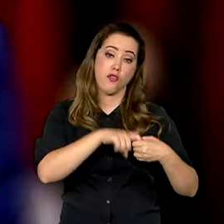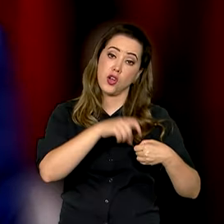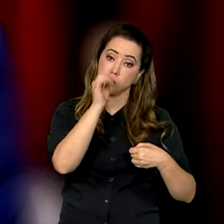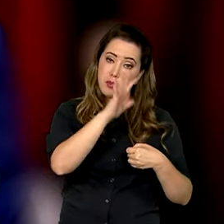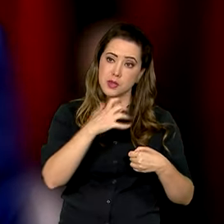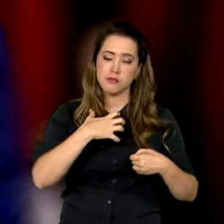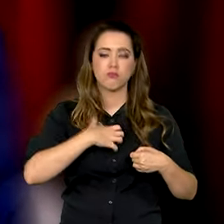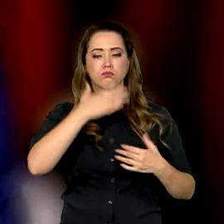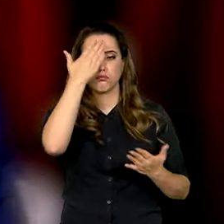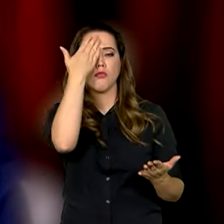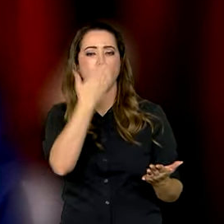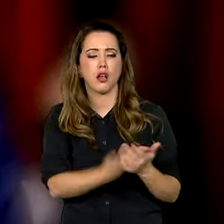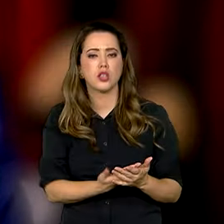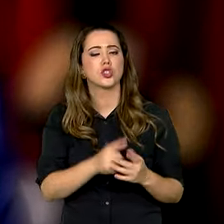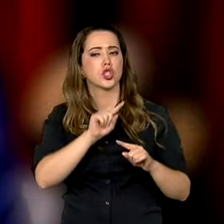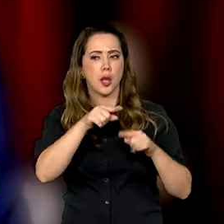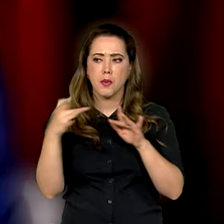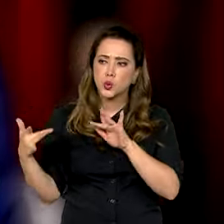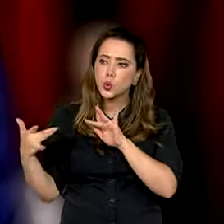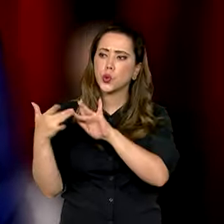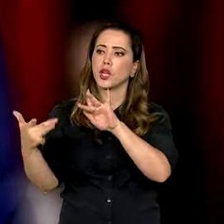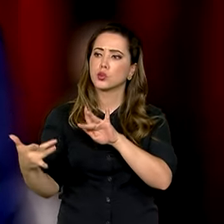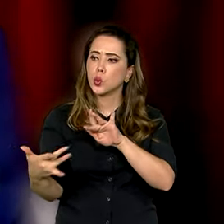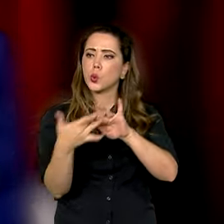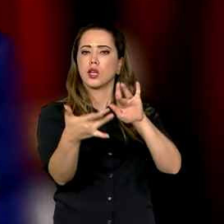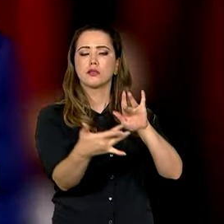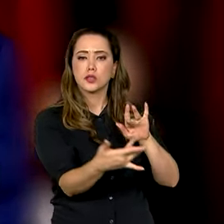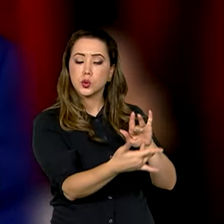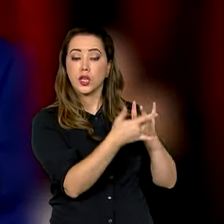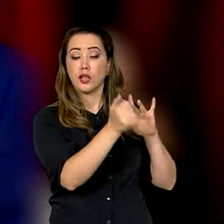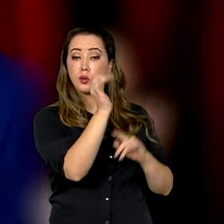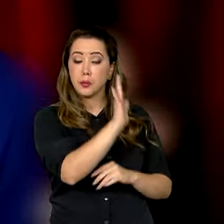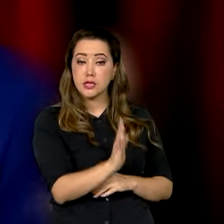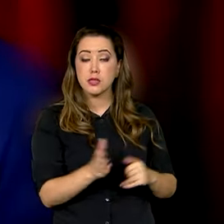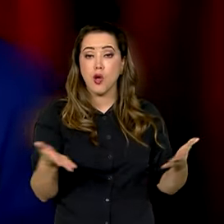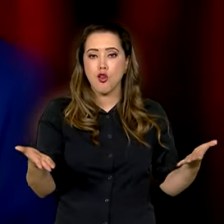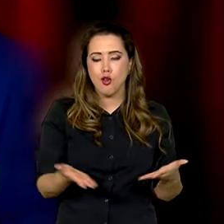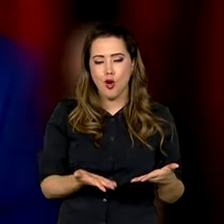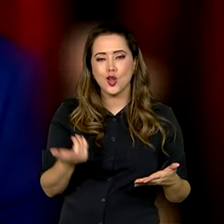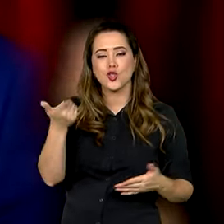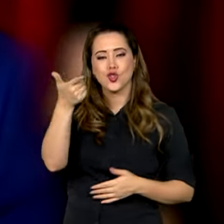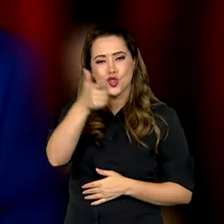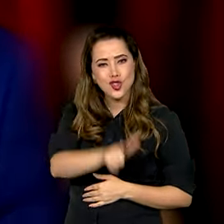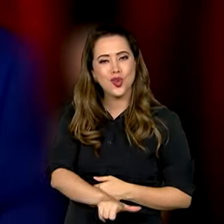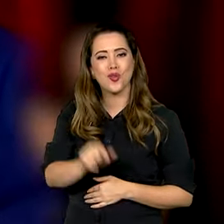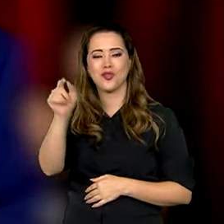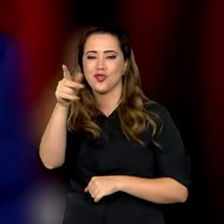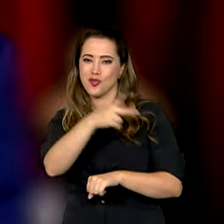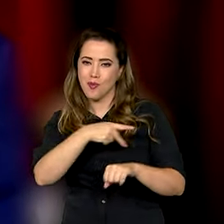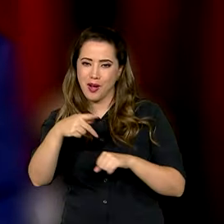da quantidade de contatos que eu tive, de que o Brasil voltou a ser um país respeitado.